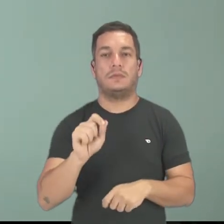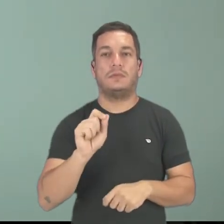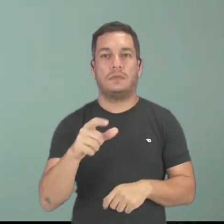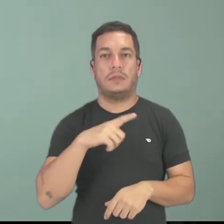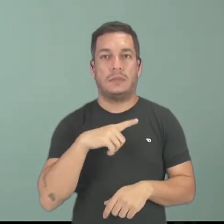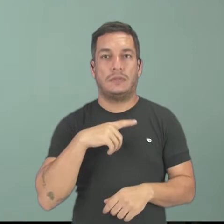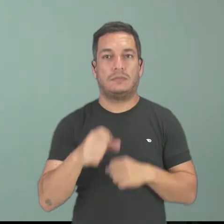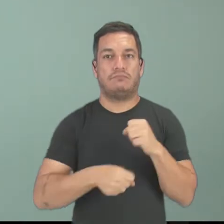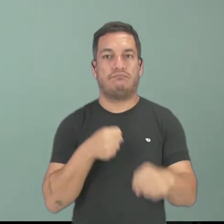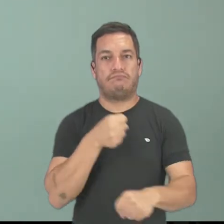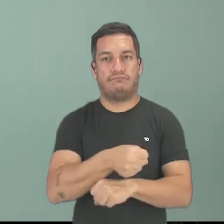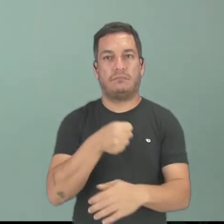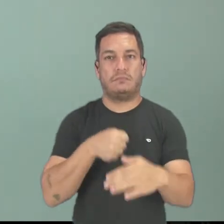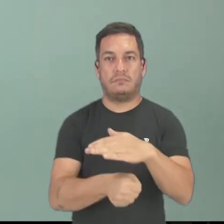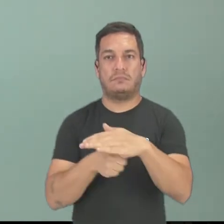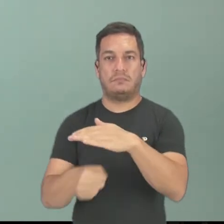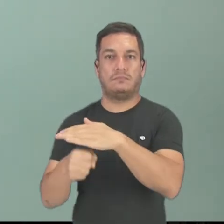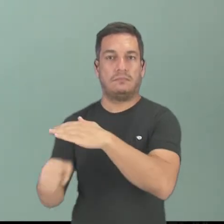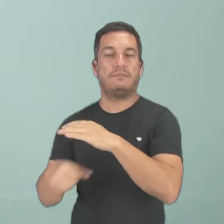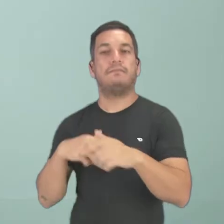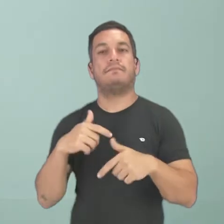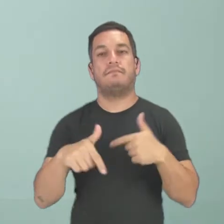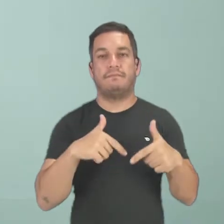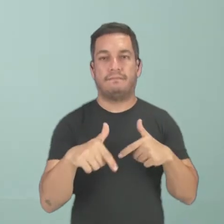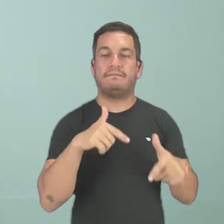se inserindo dentro desse mercado de trabalho.